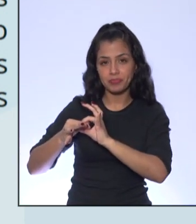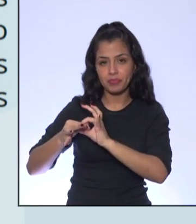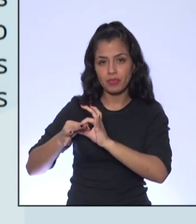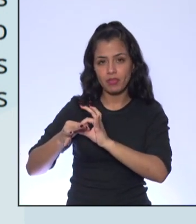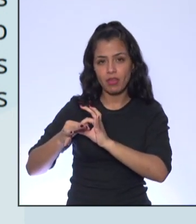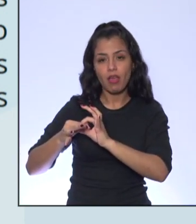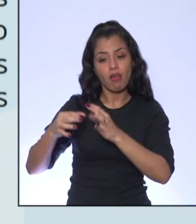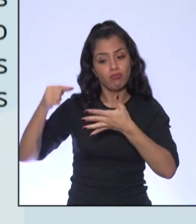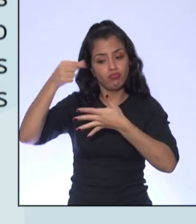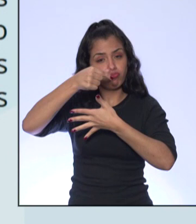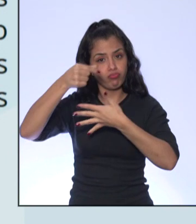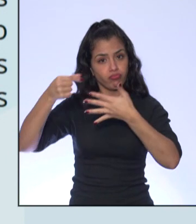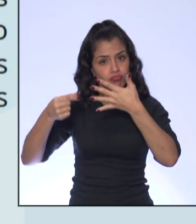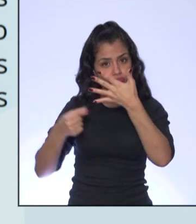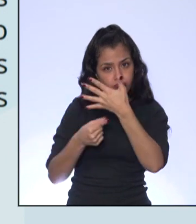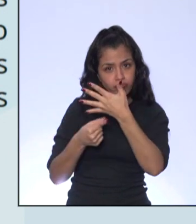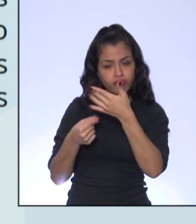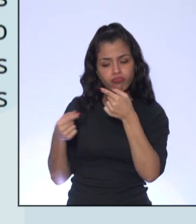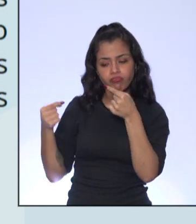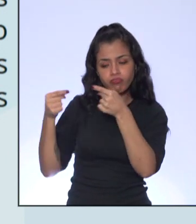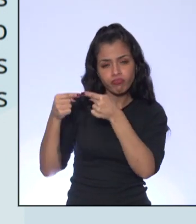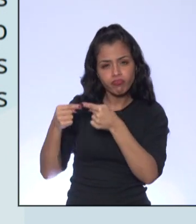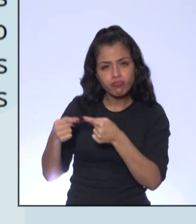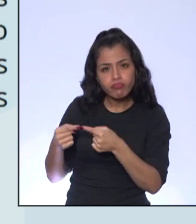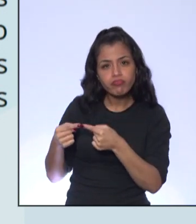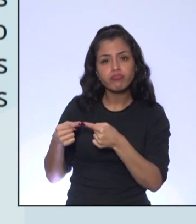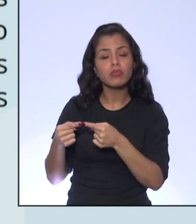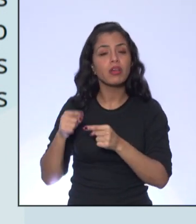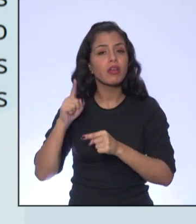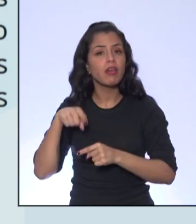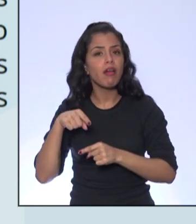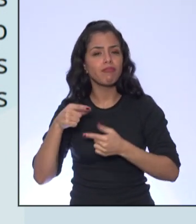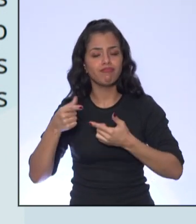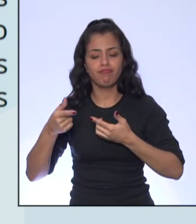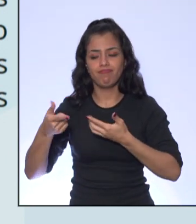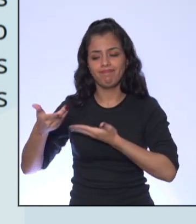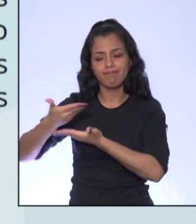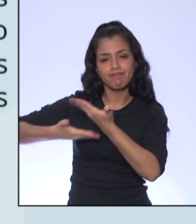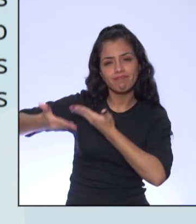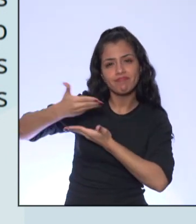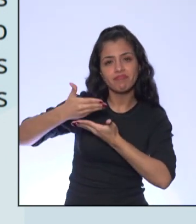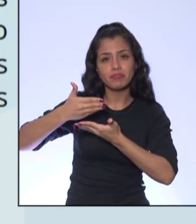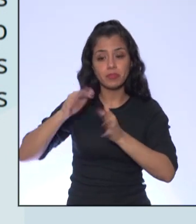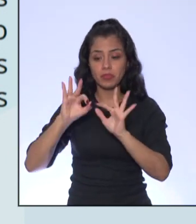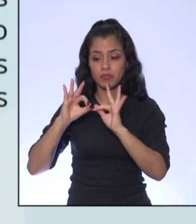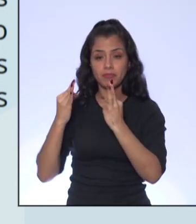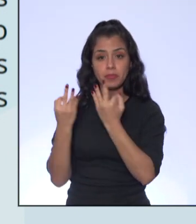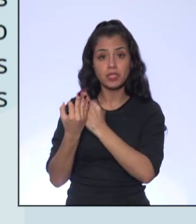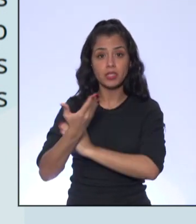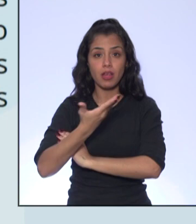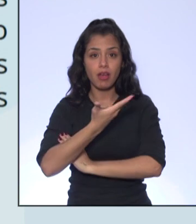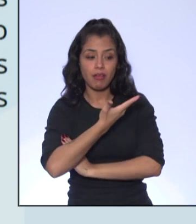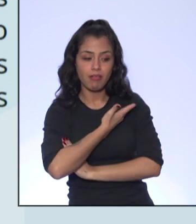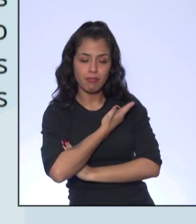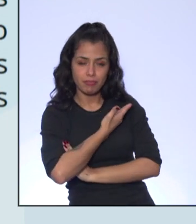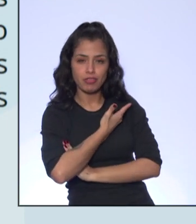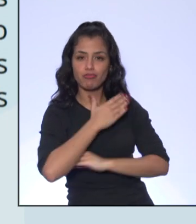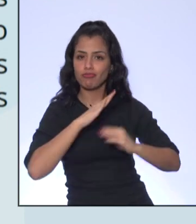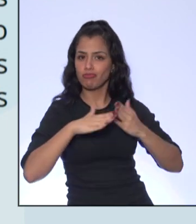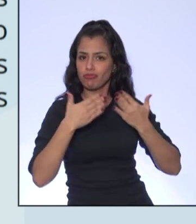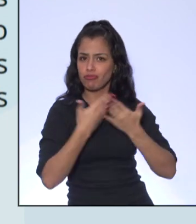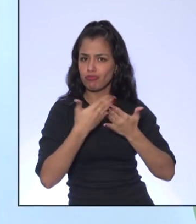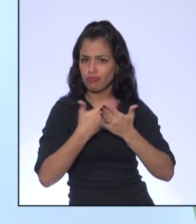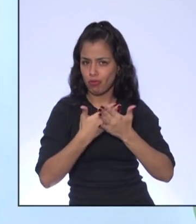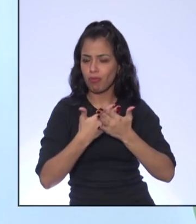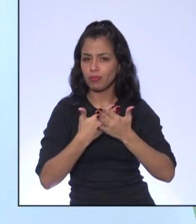suas características e suas relações com a família, seus amigos, a escola e o entorno. Nós temos que pensar